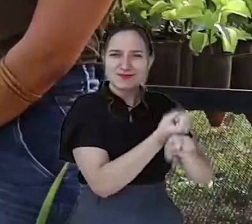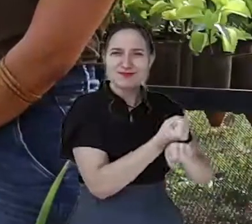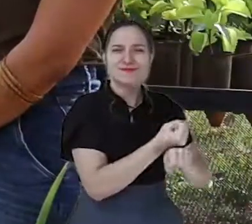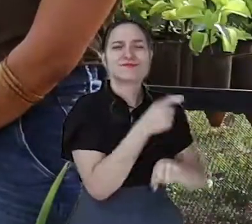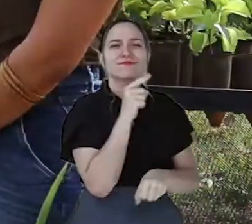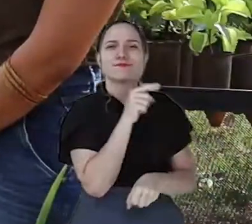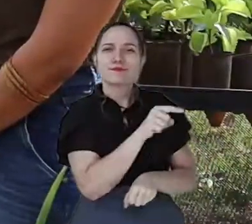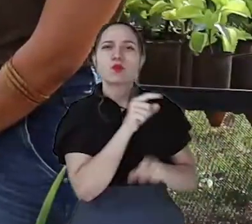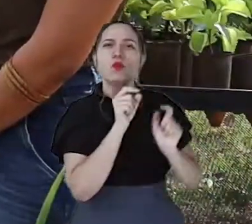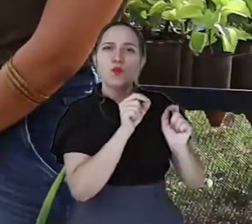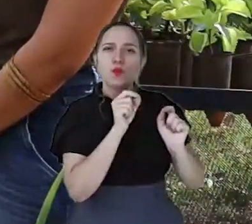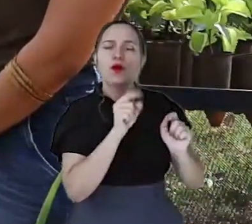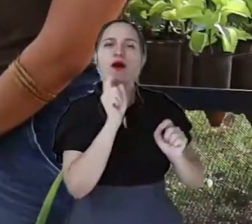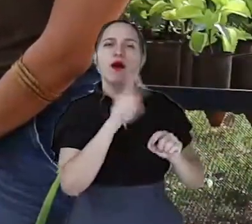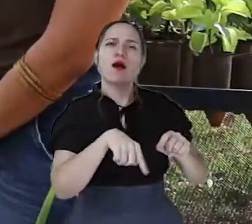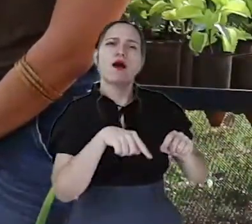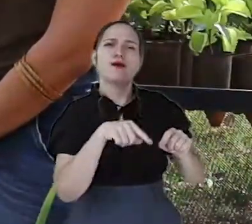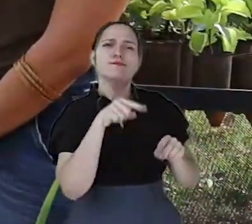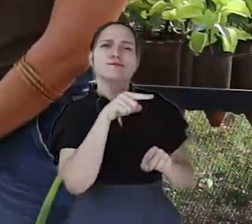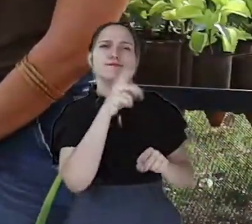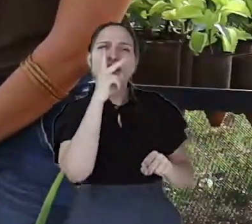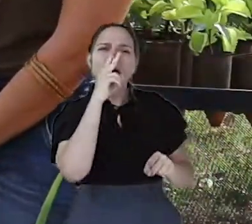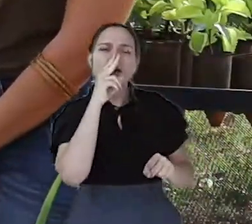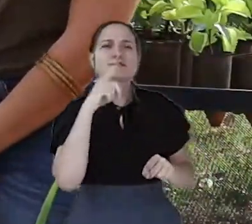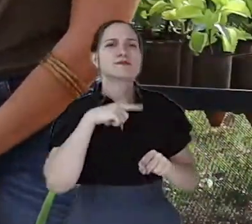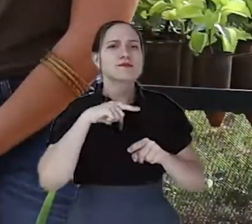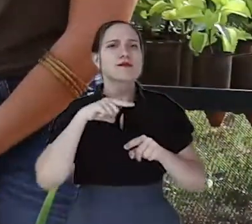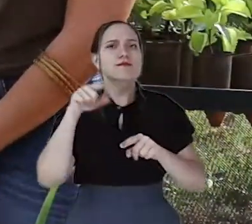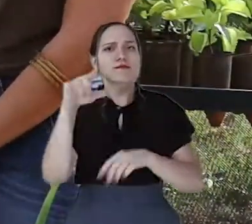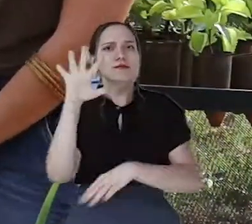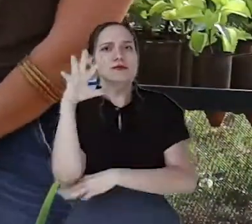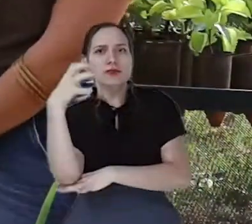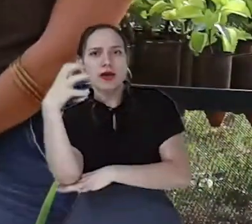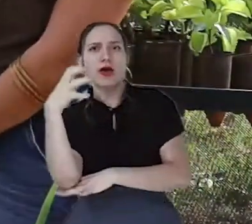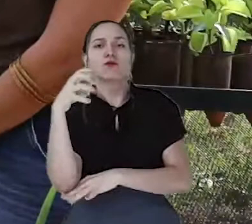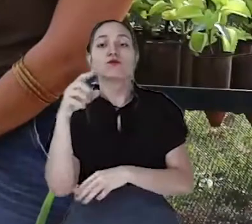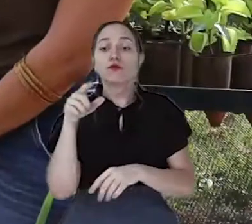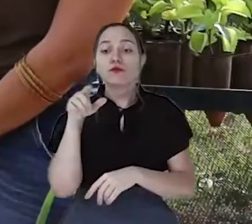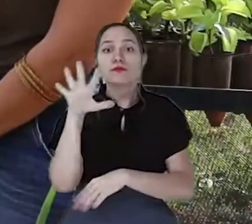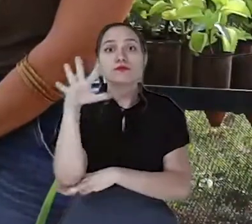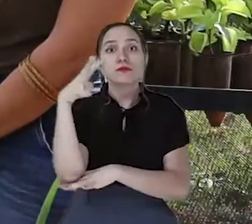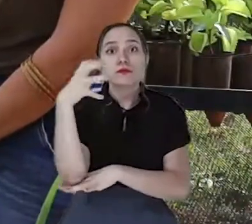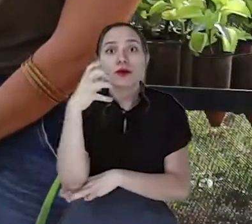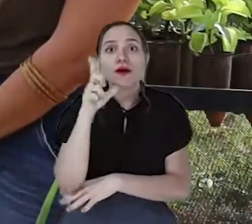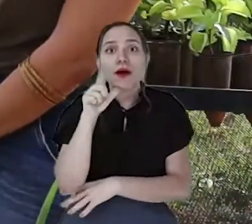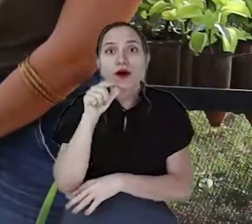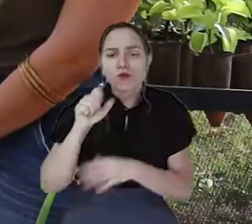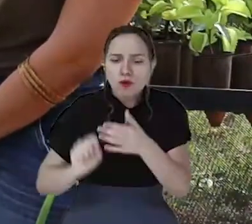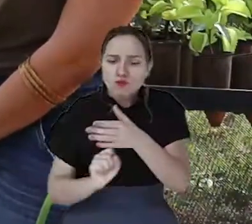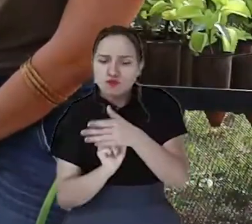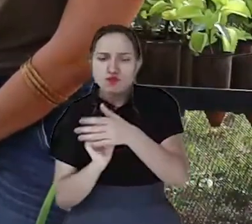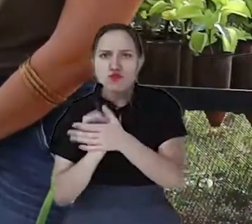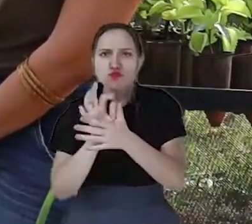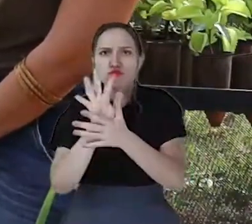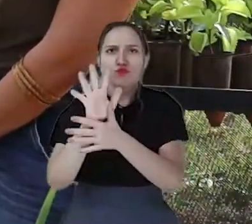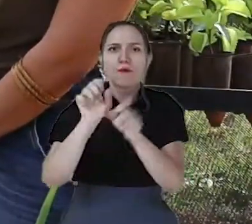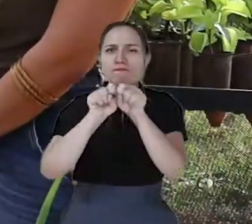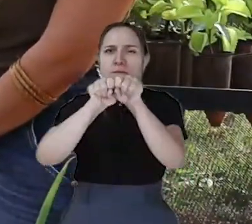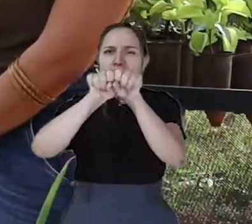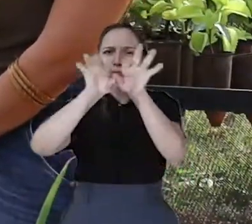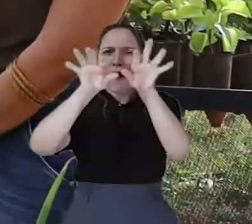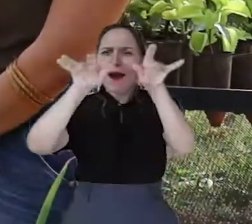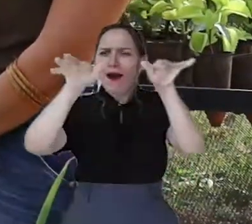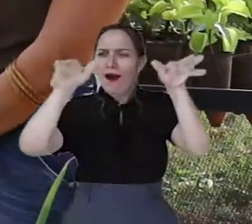um interflúvio, né, entre o cerrado. Então toda a água que nasce aqui nessa parte mais baixa, ela vai fazer o quê? Essa conexão.